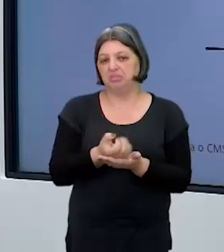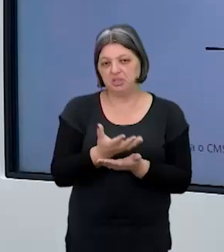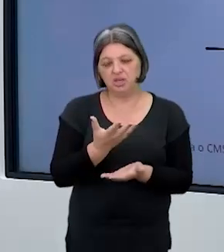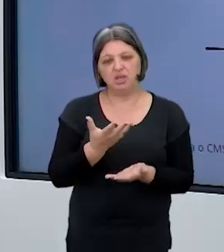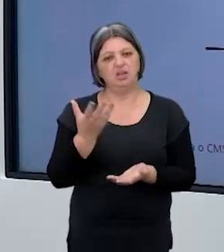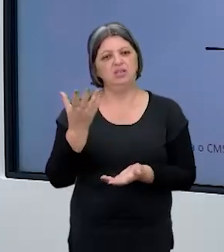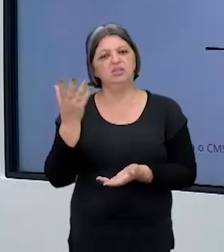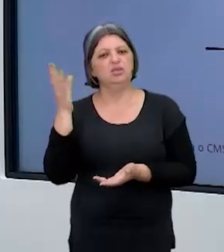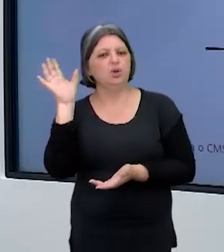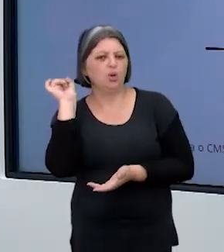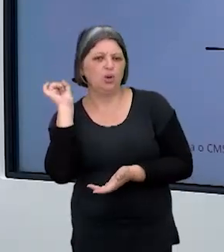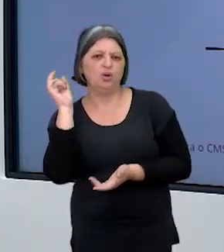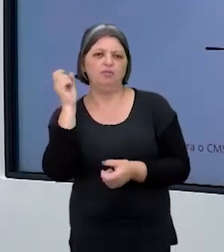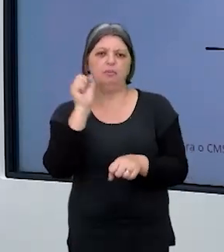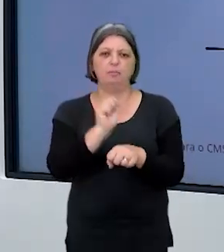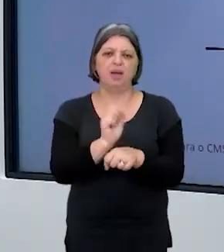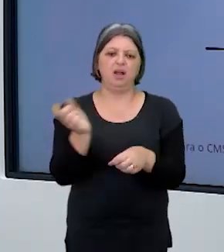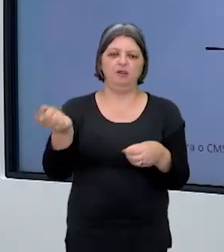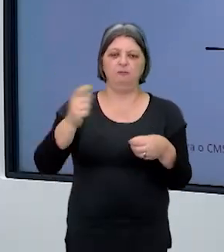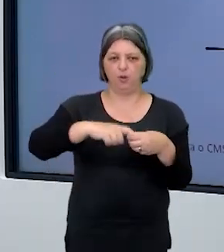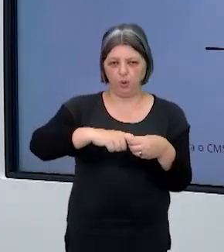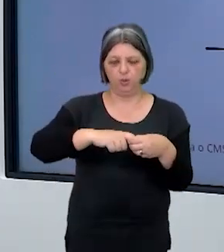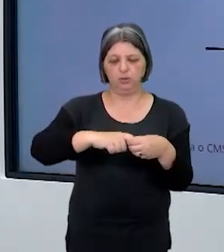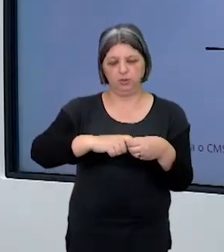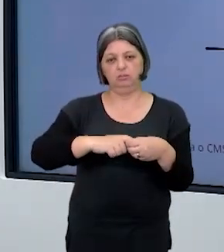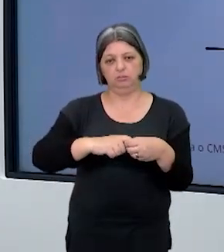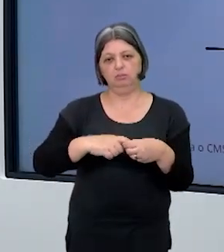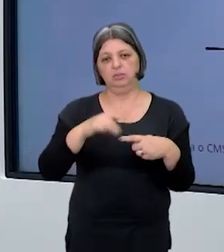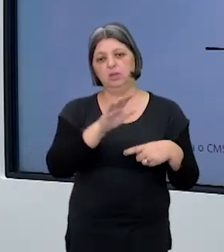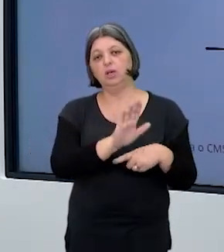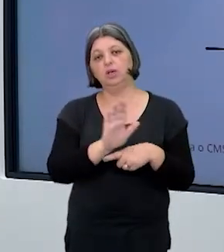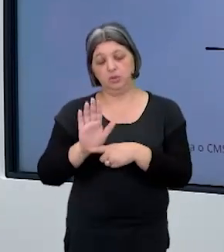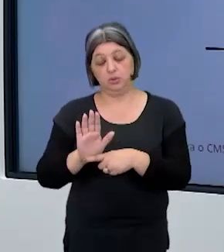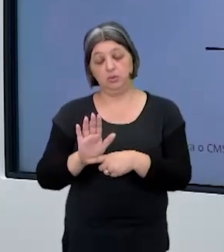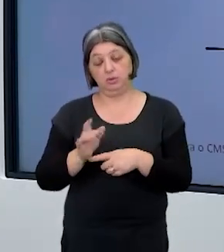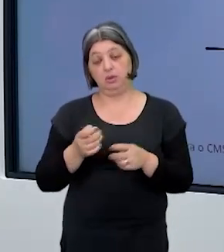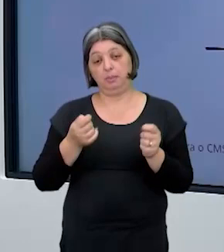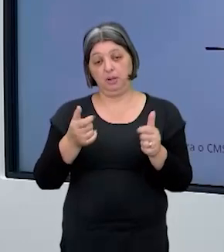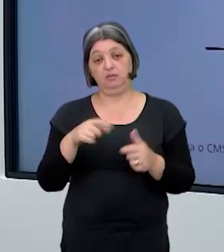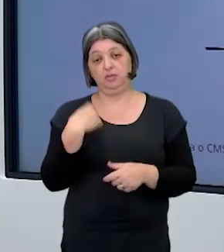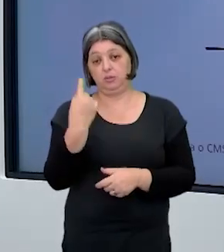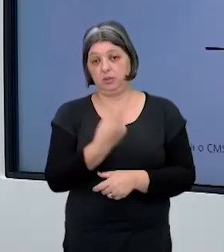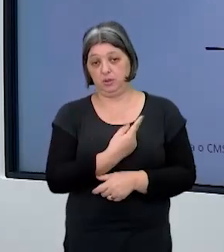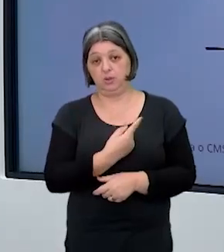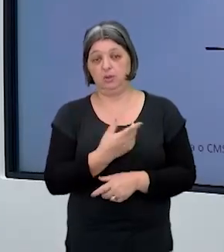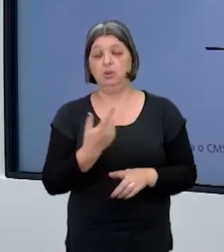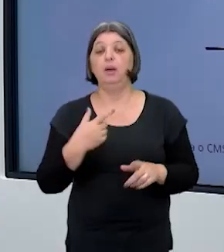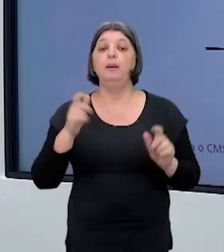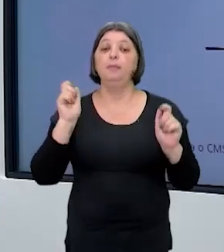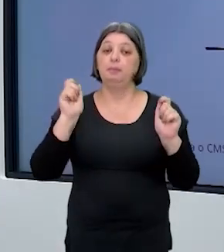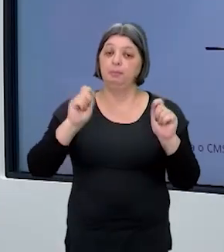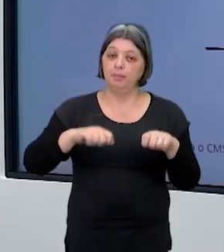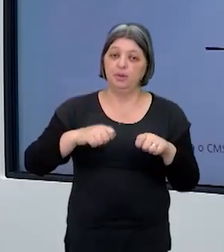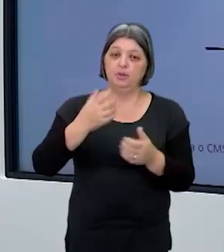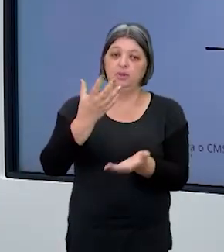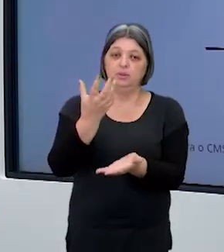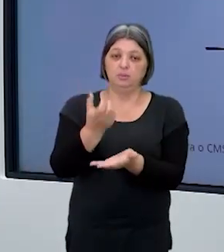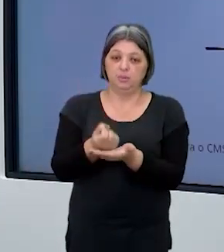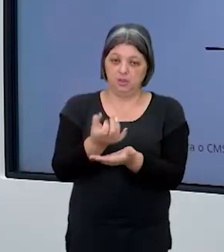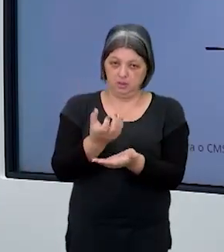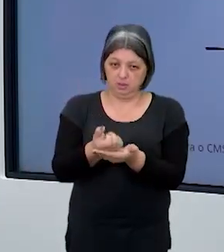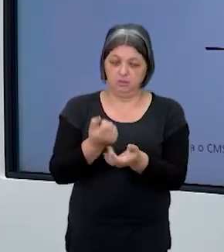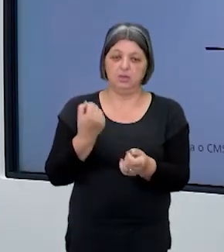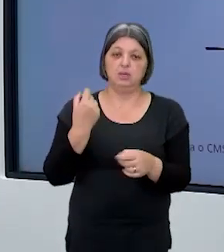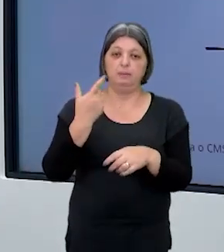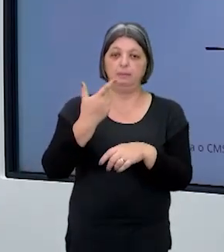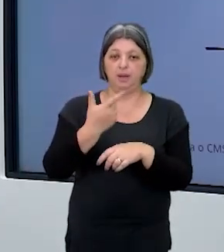posso parar, voltar. Então ele trouxe essa facilidade pra gente. E lembrando também que eu posso baixar, né? Então eu preciso, claro, da